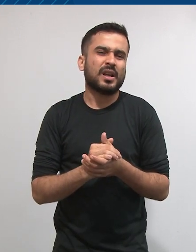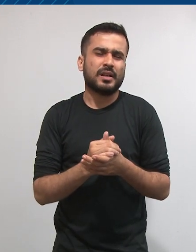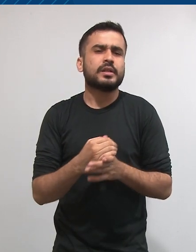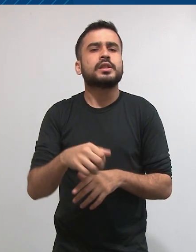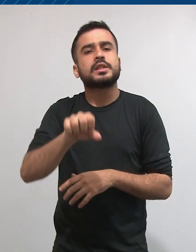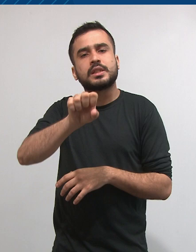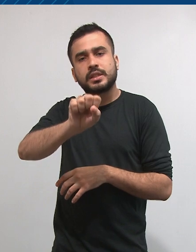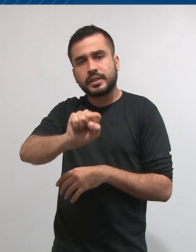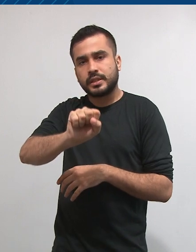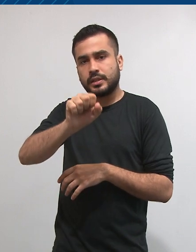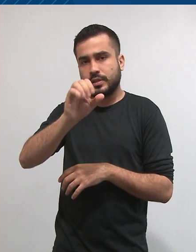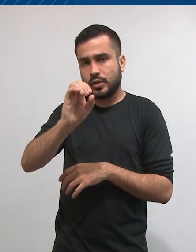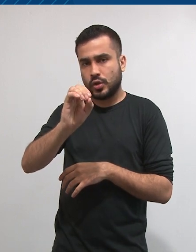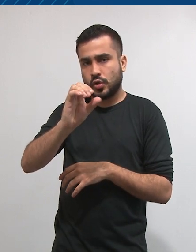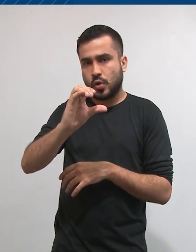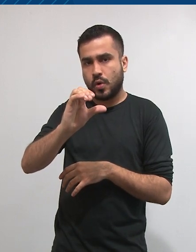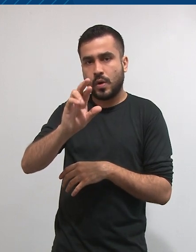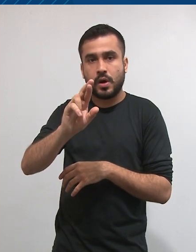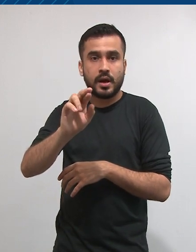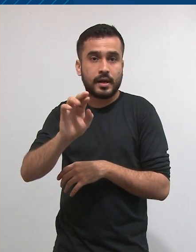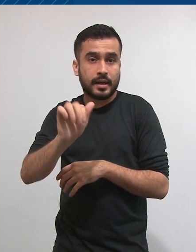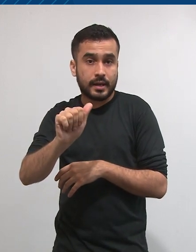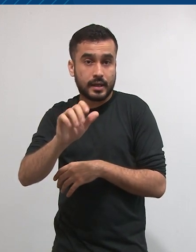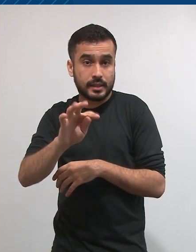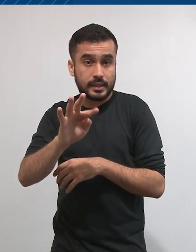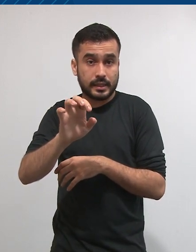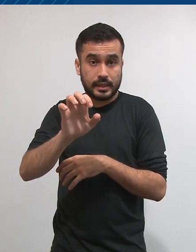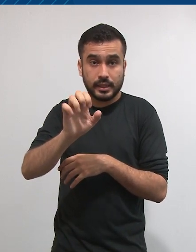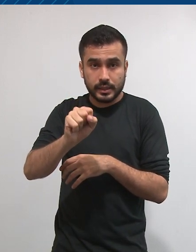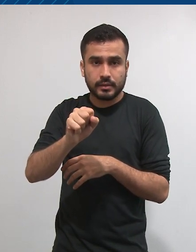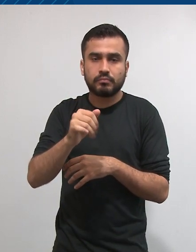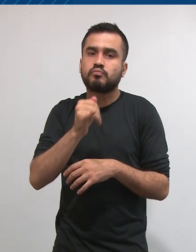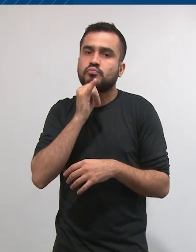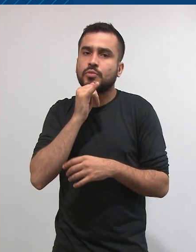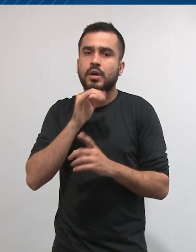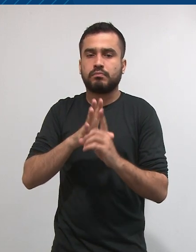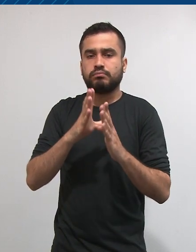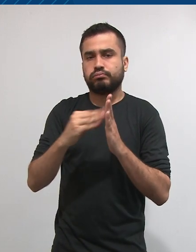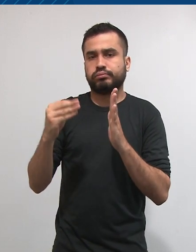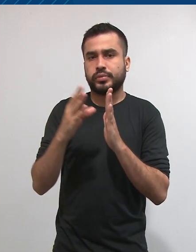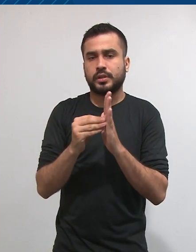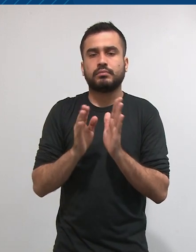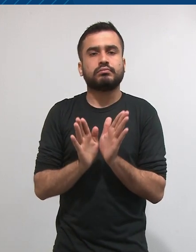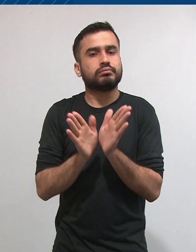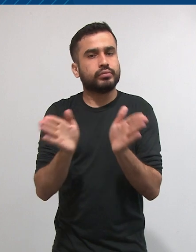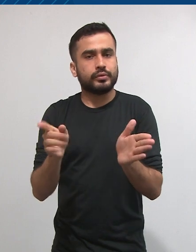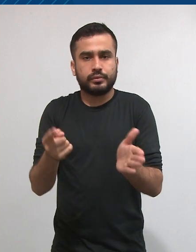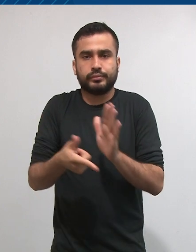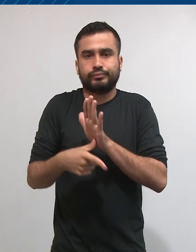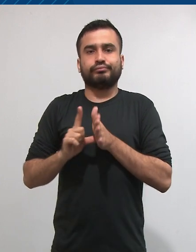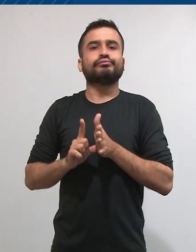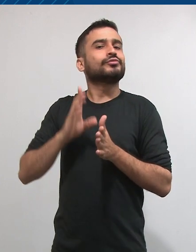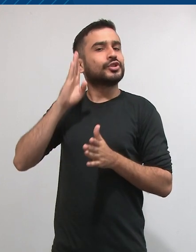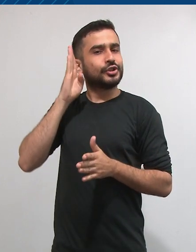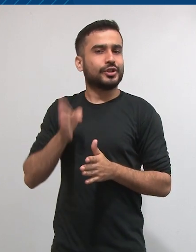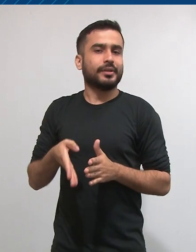Sócrates foi um exemplo para os dois, né? Sócrates foi exemplo tanto para Platão quanto